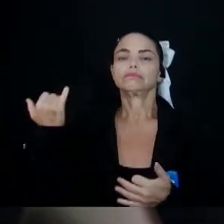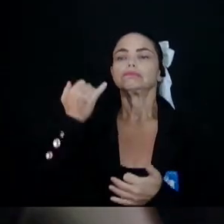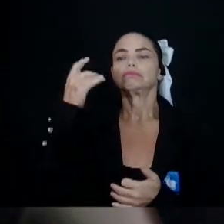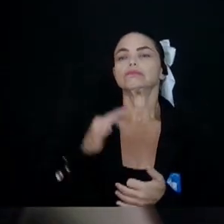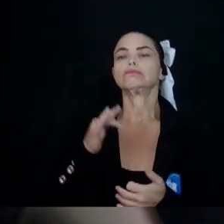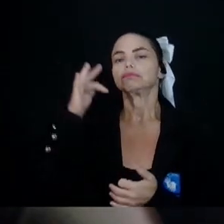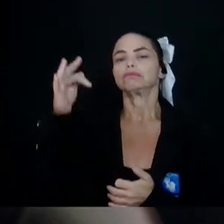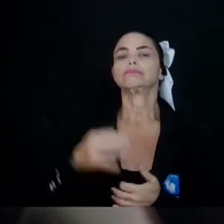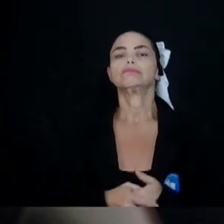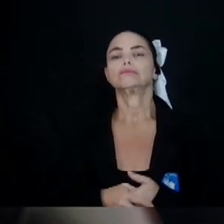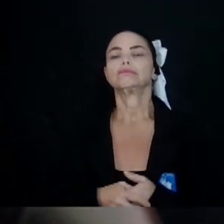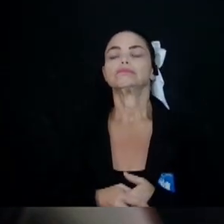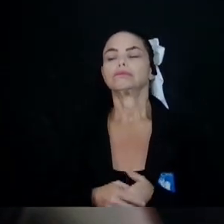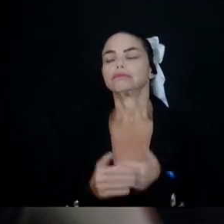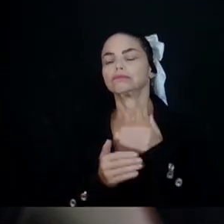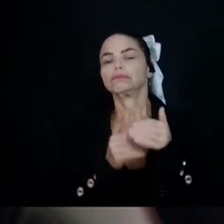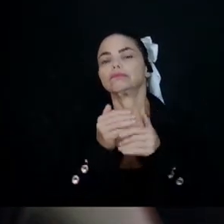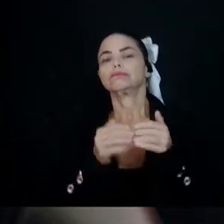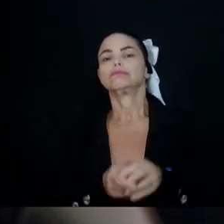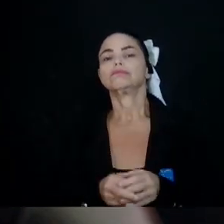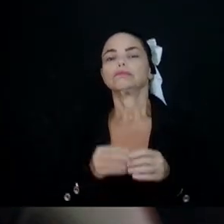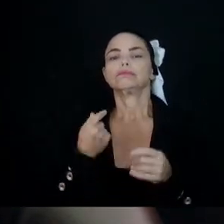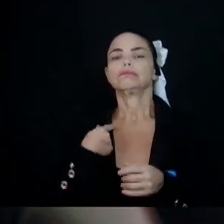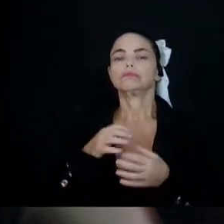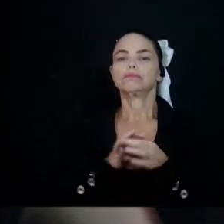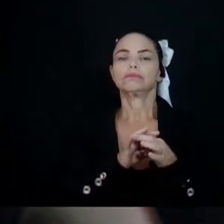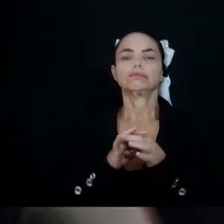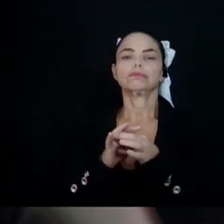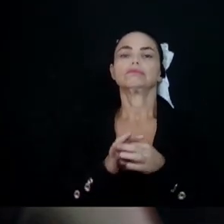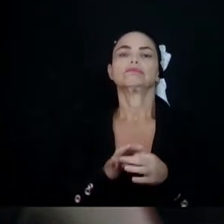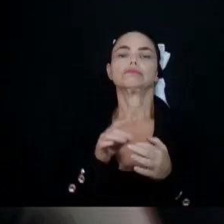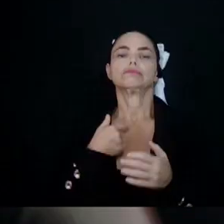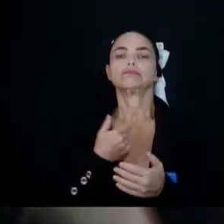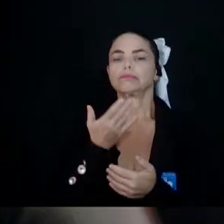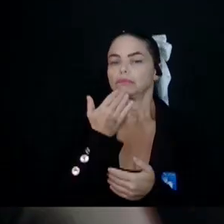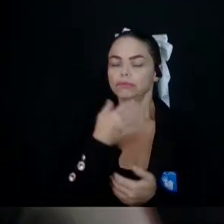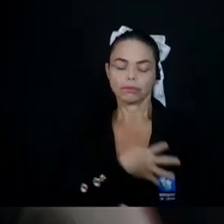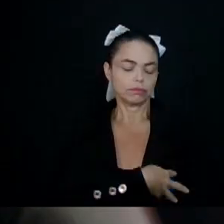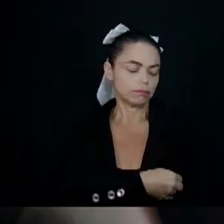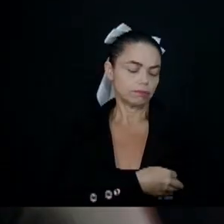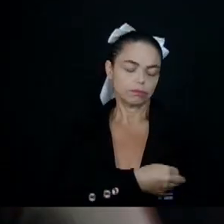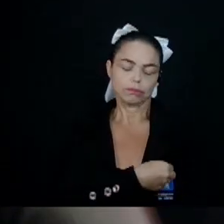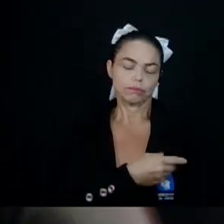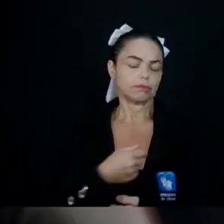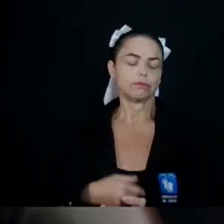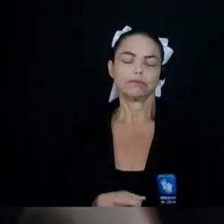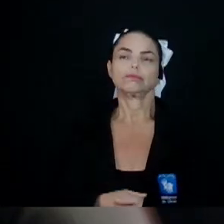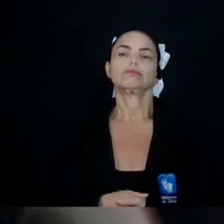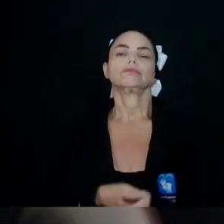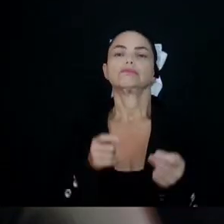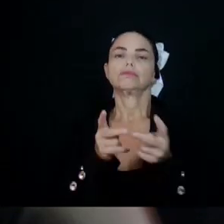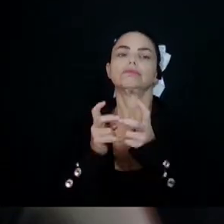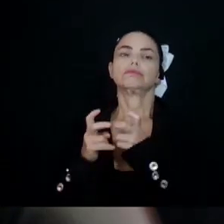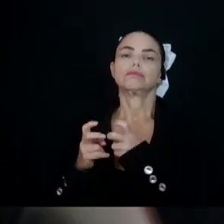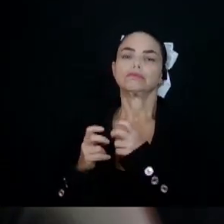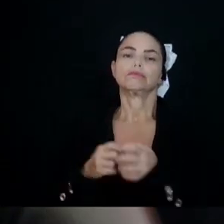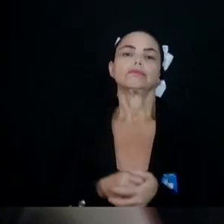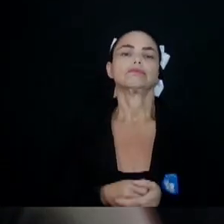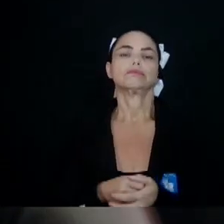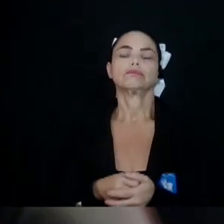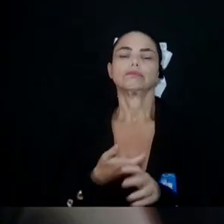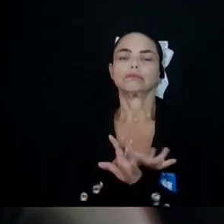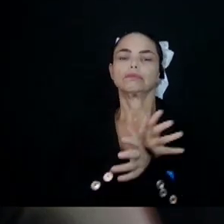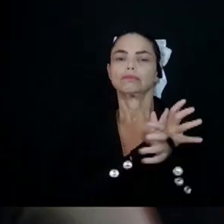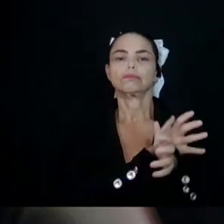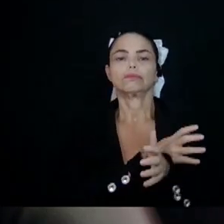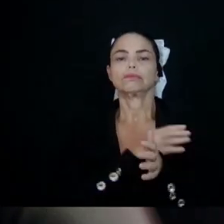decorrer de sua vida, está deixando de ser vínculo para ser só alimento. Então a gente já percebe um vazio, uma